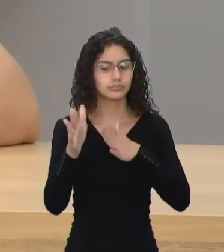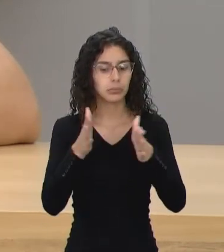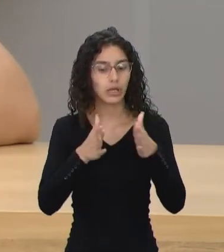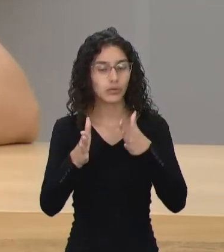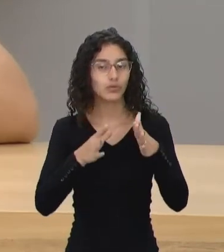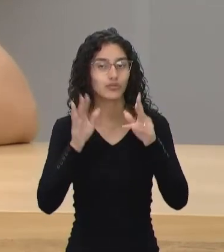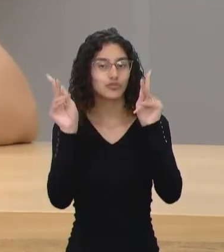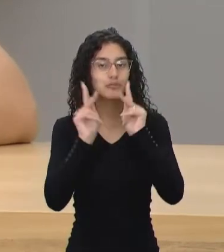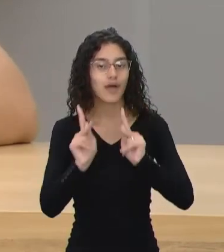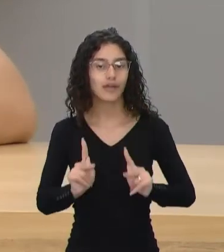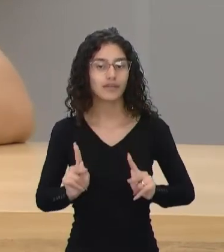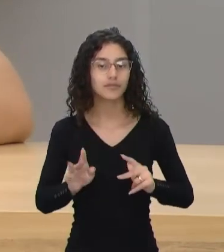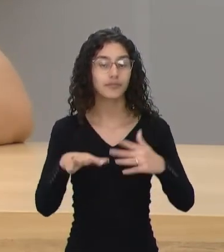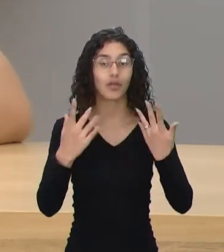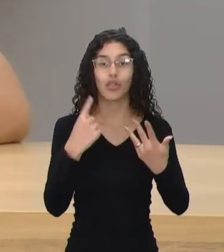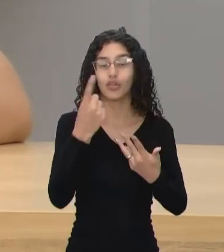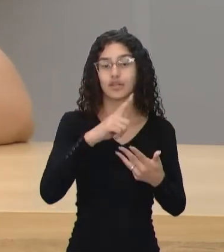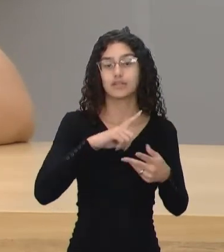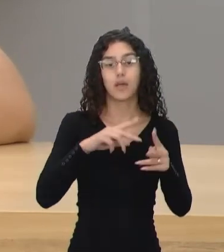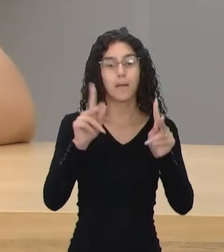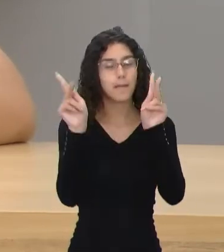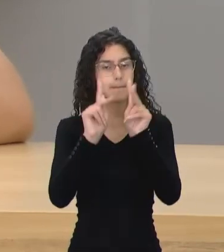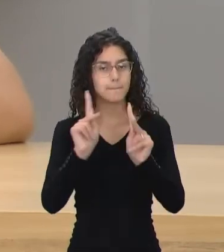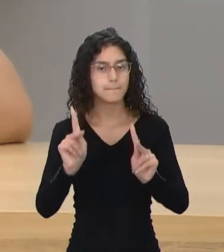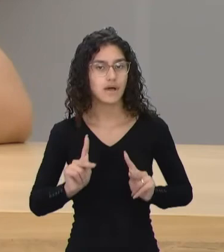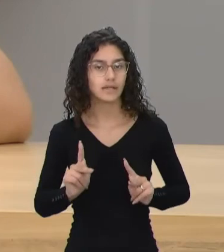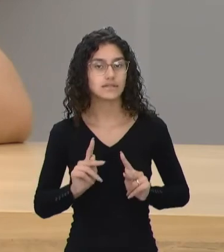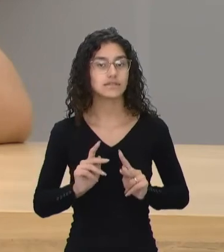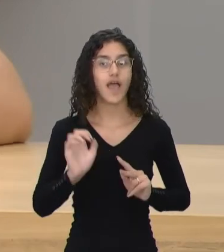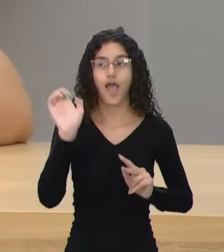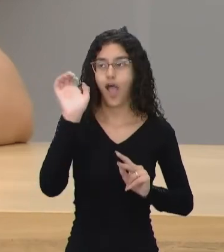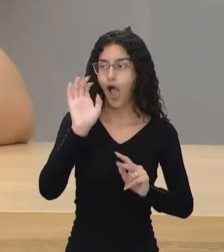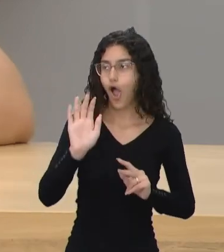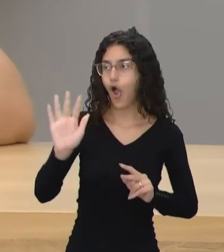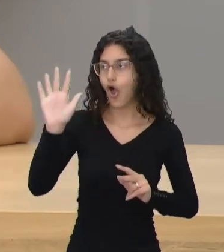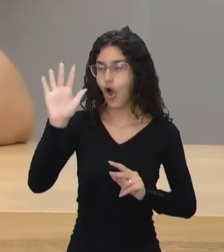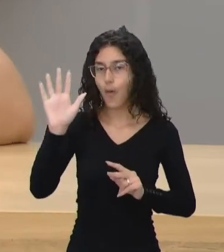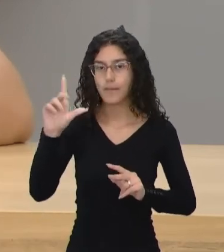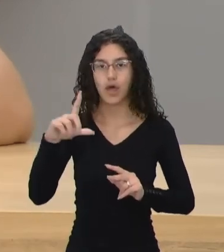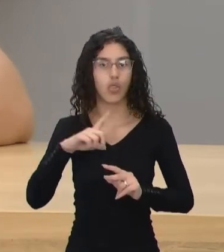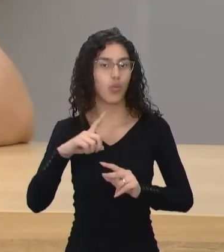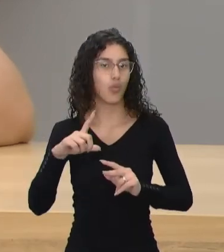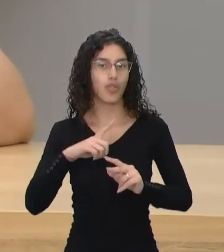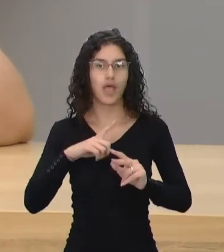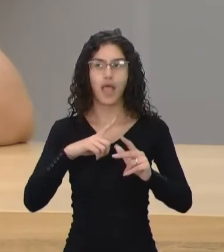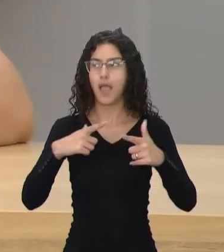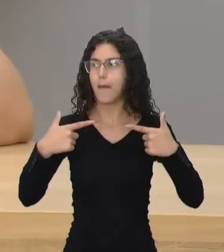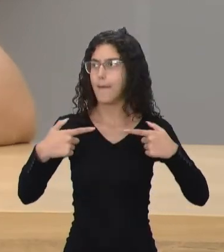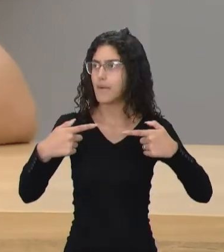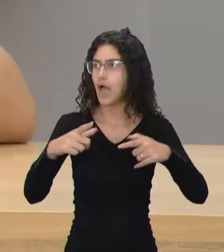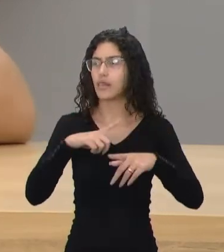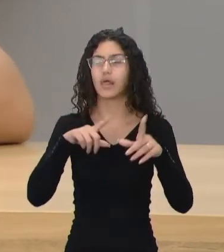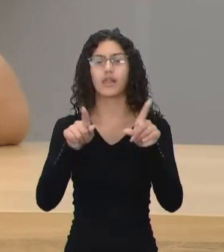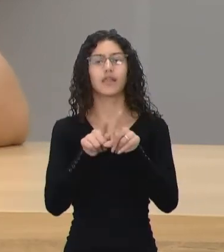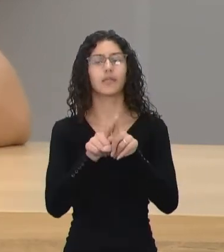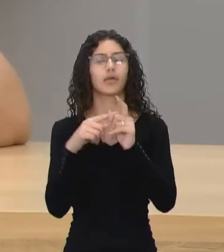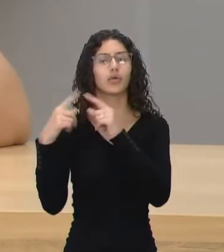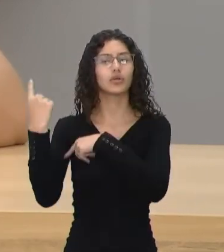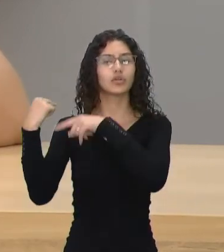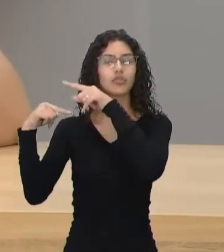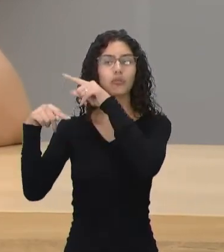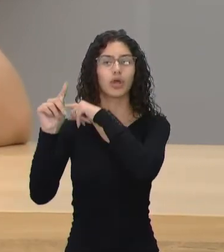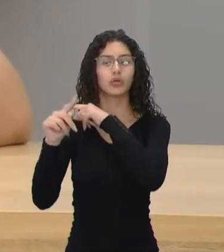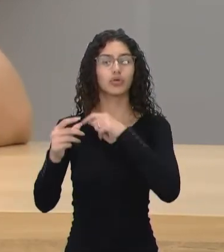paz. Então é um período onde nós temos paz, a Europa não está em guerra e nós temos também o desenvolvimento